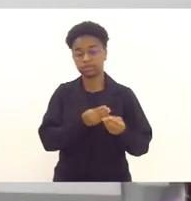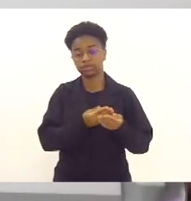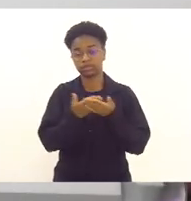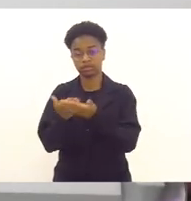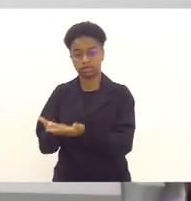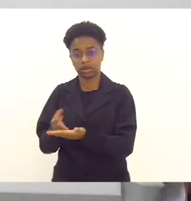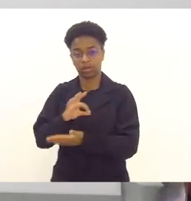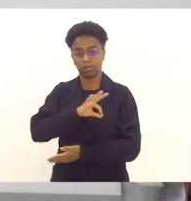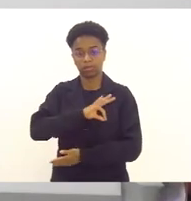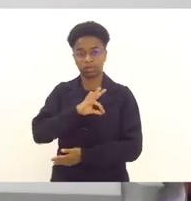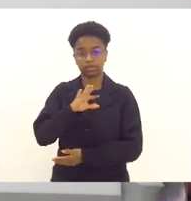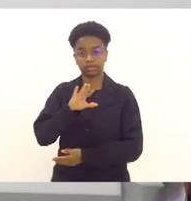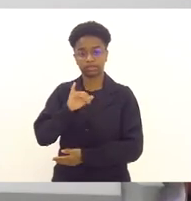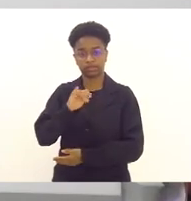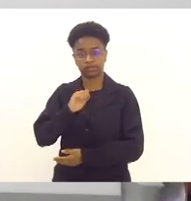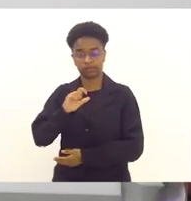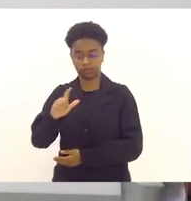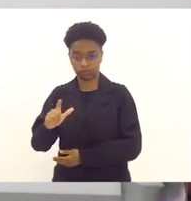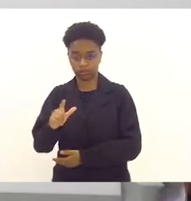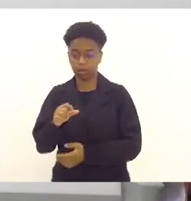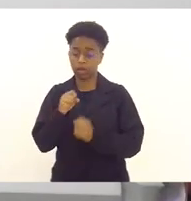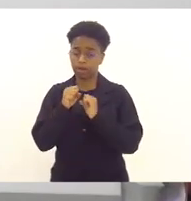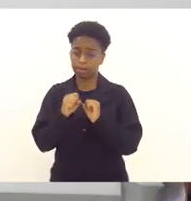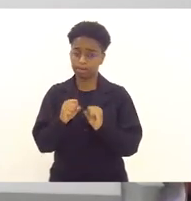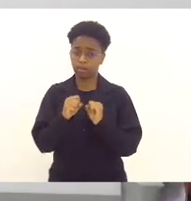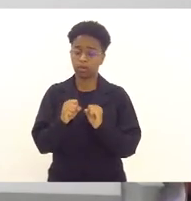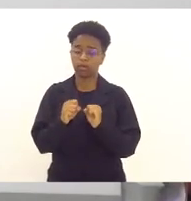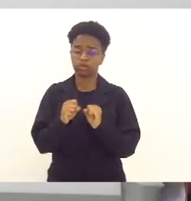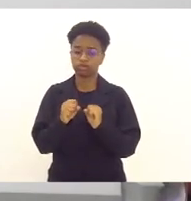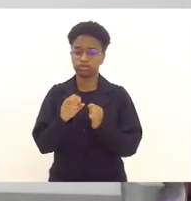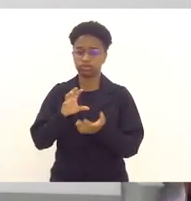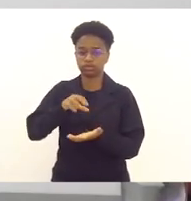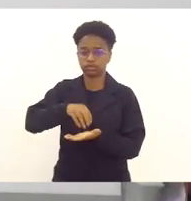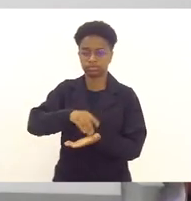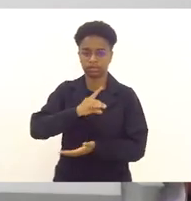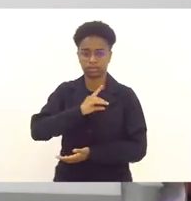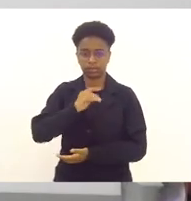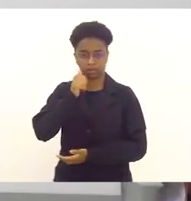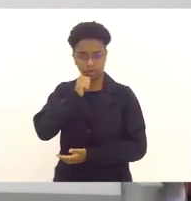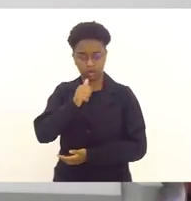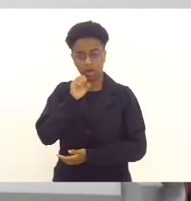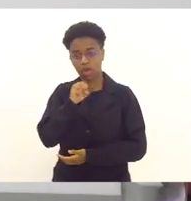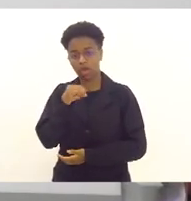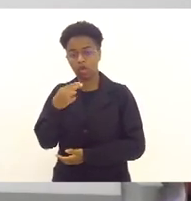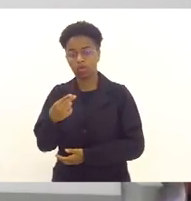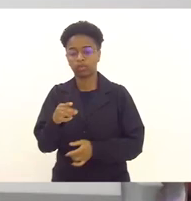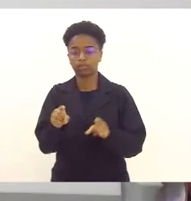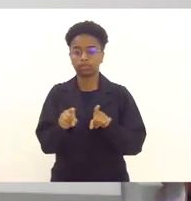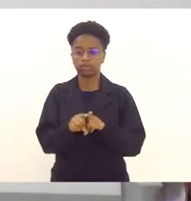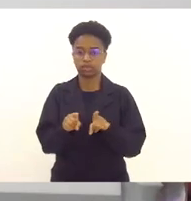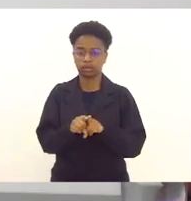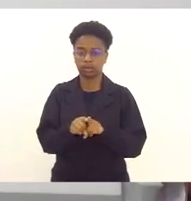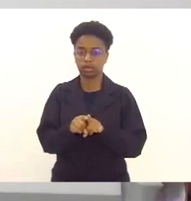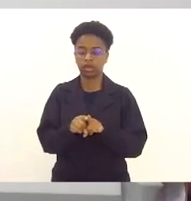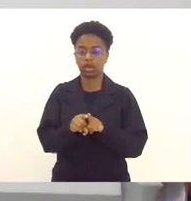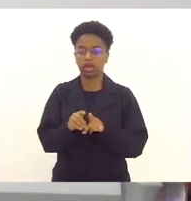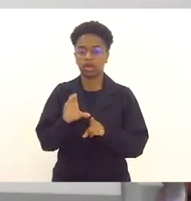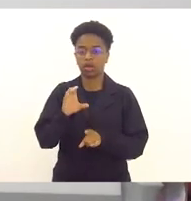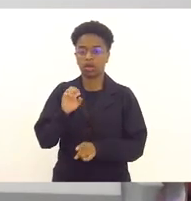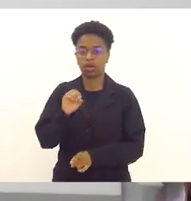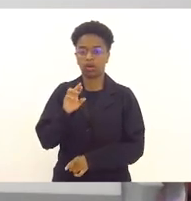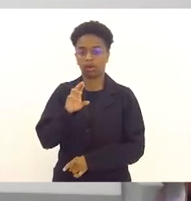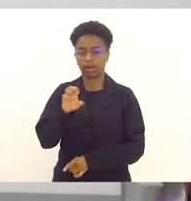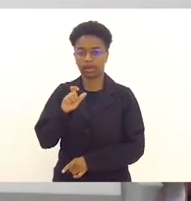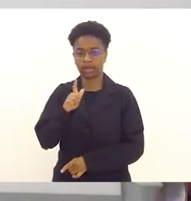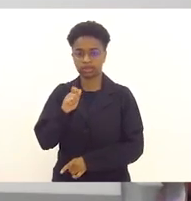para polícia civil pode ser através do departamento de mulheres ou até mesmo pela corregedoria de polícia